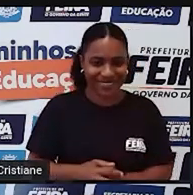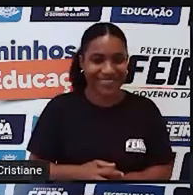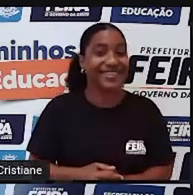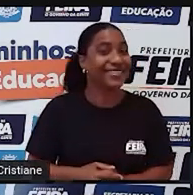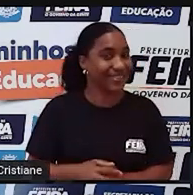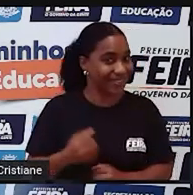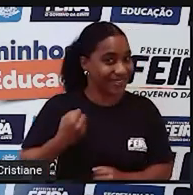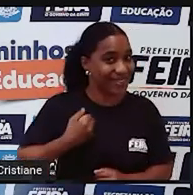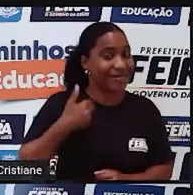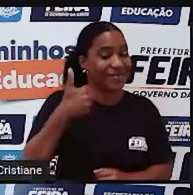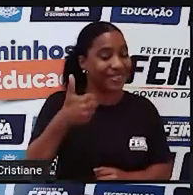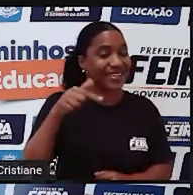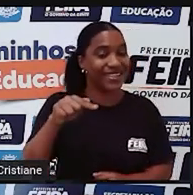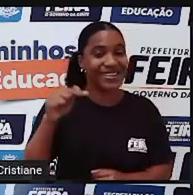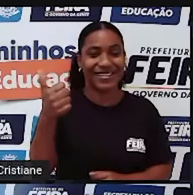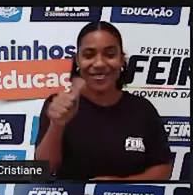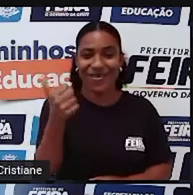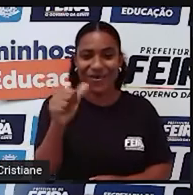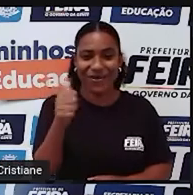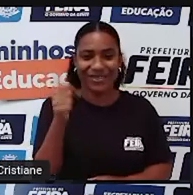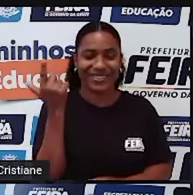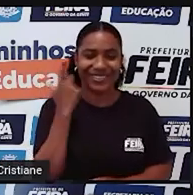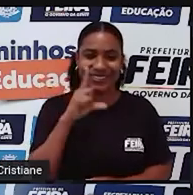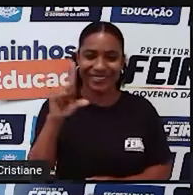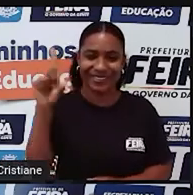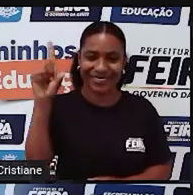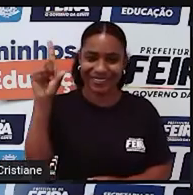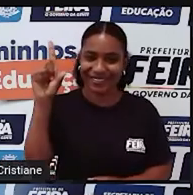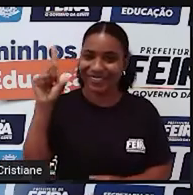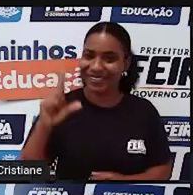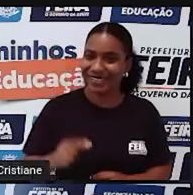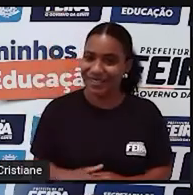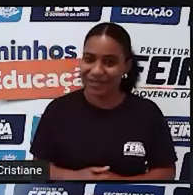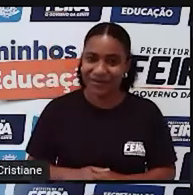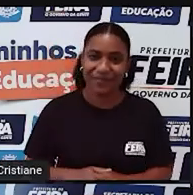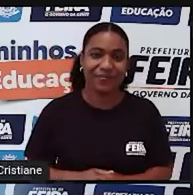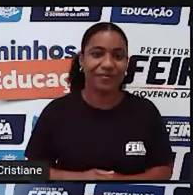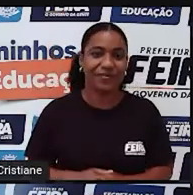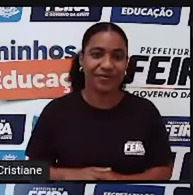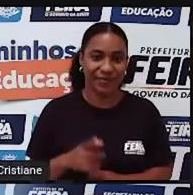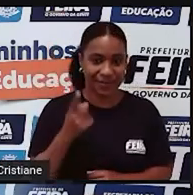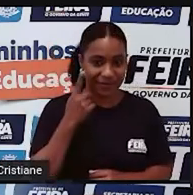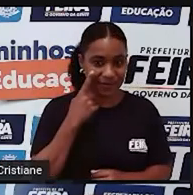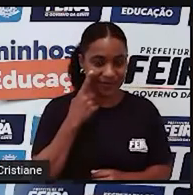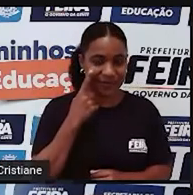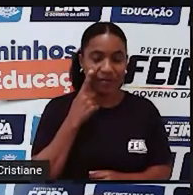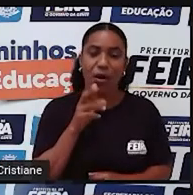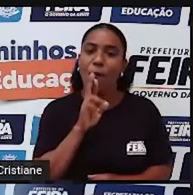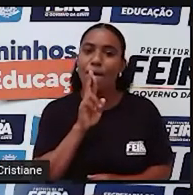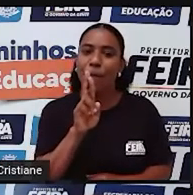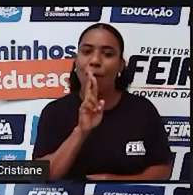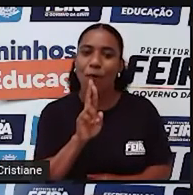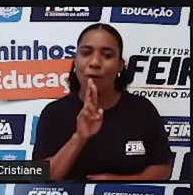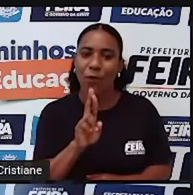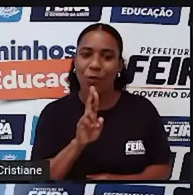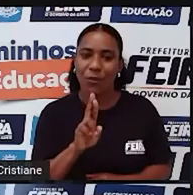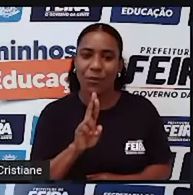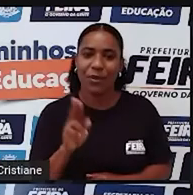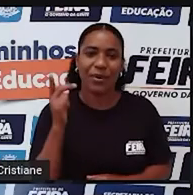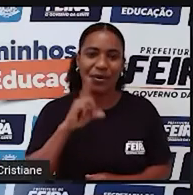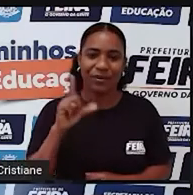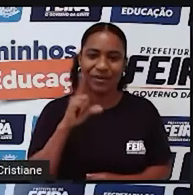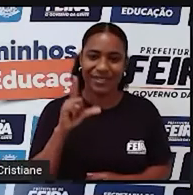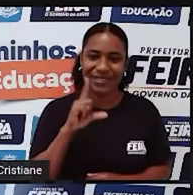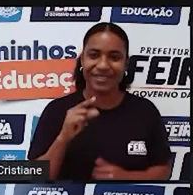1,711. 1.711 points, ok? Então, vamos agora exibir as respostas para a gente ter uma